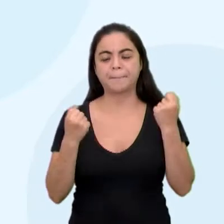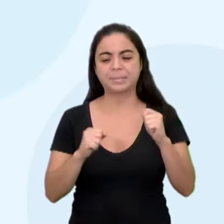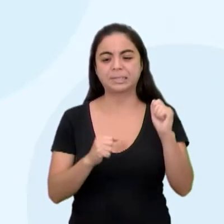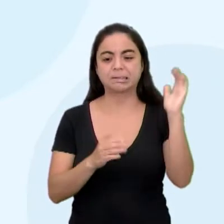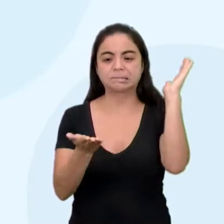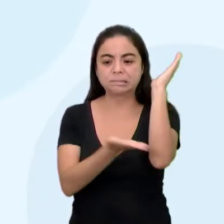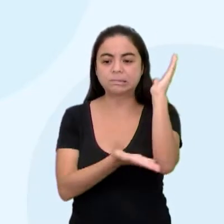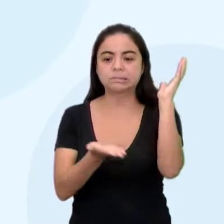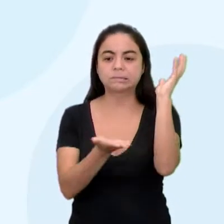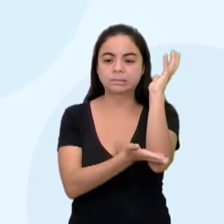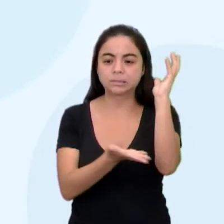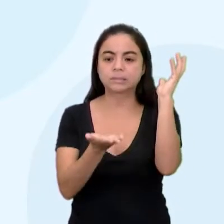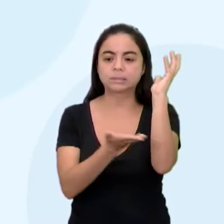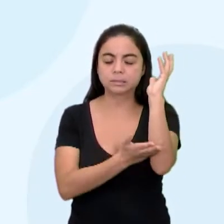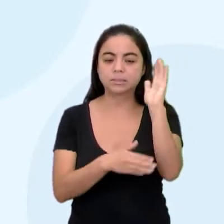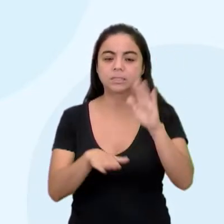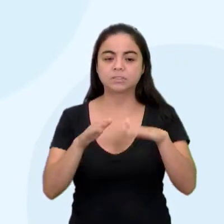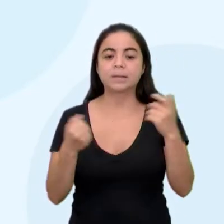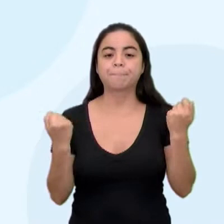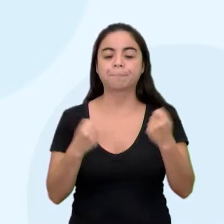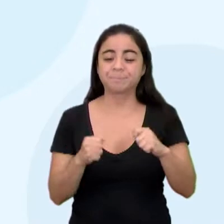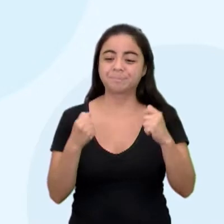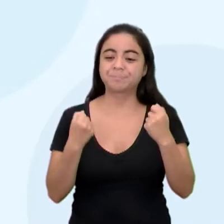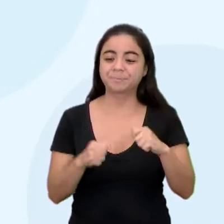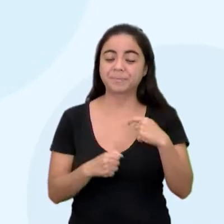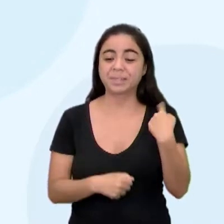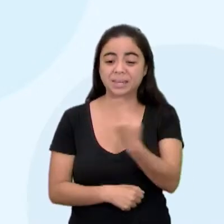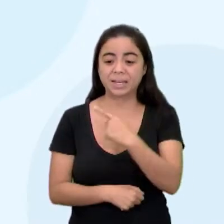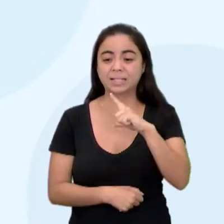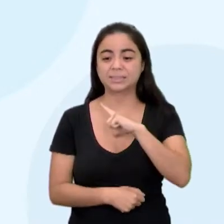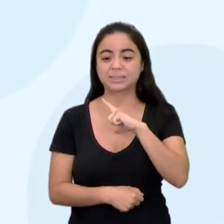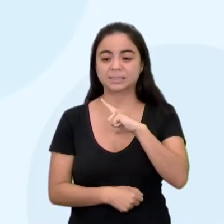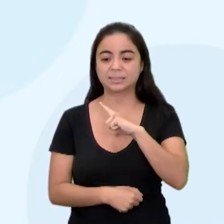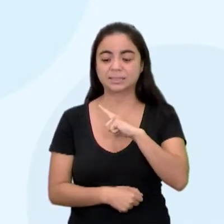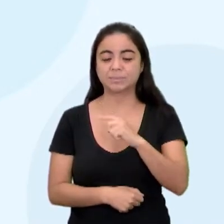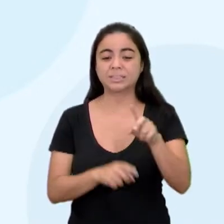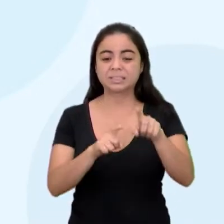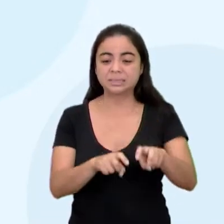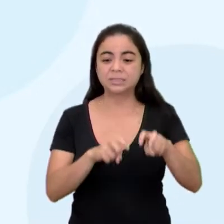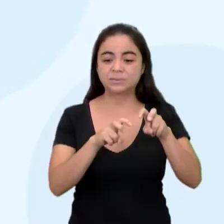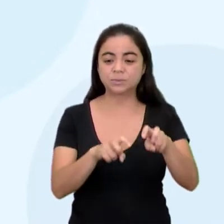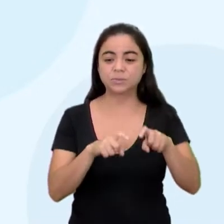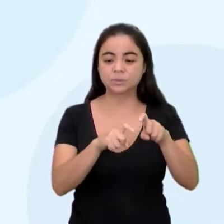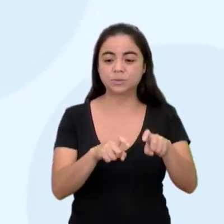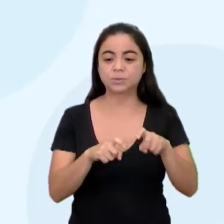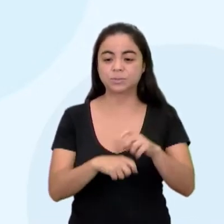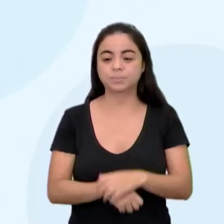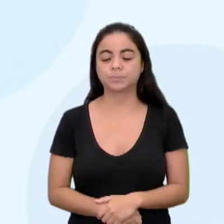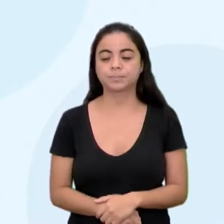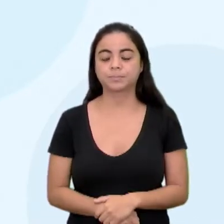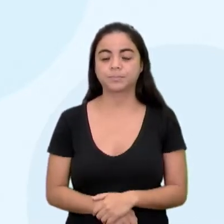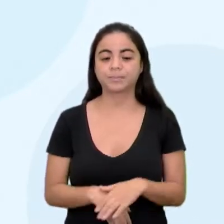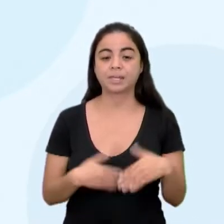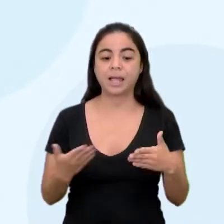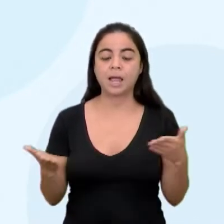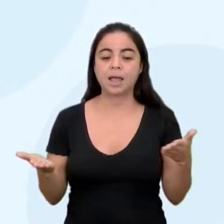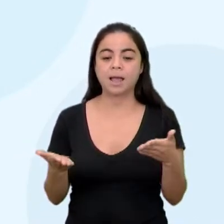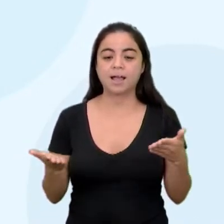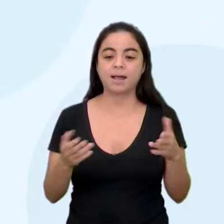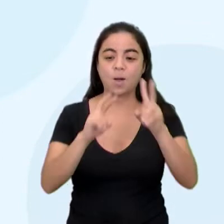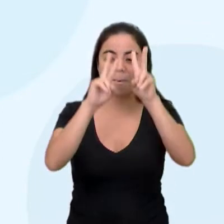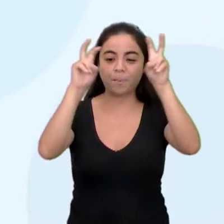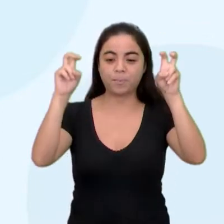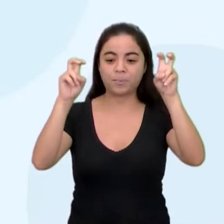desmatamento, ele acaba atendendo à necessidade, à demanda que a gente tem da agricultura. Muito bem, essa é uma abordagem que a gente vê